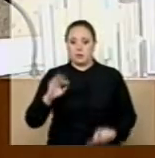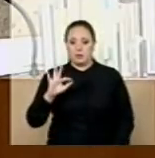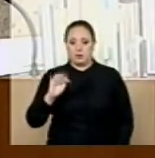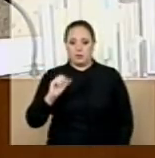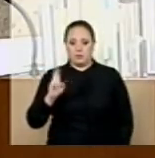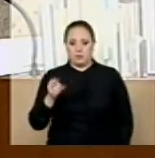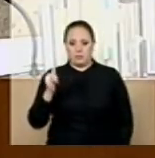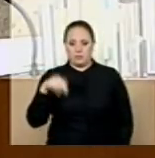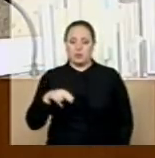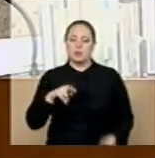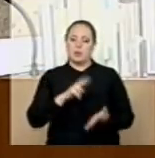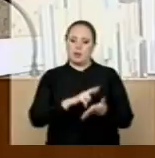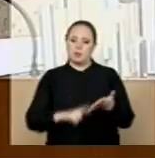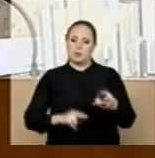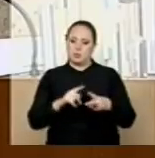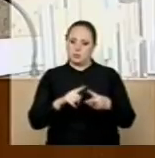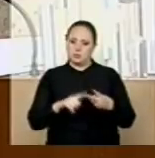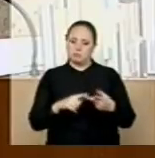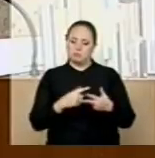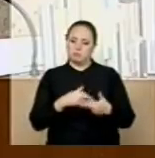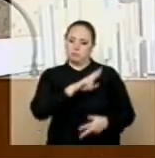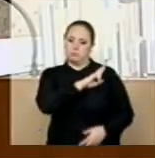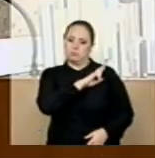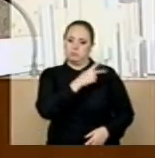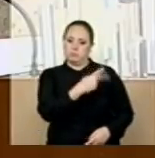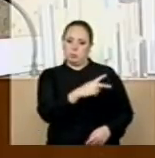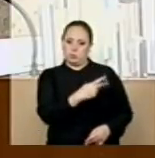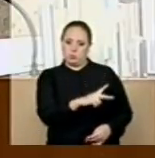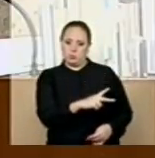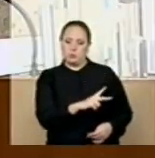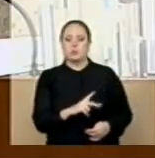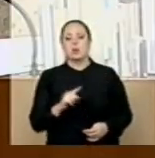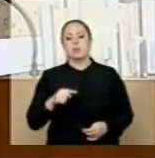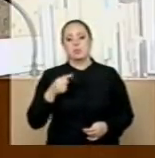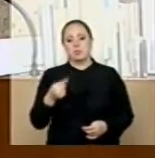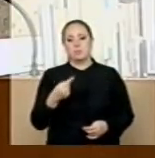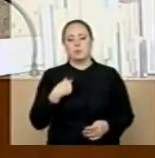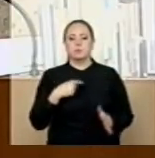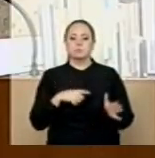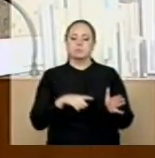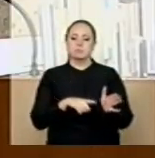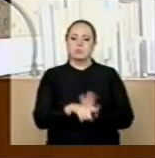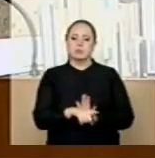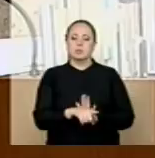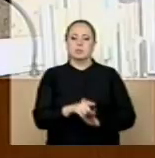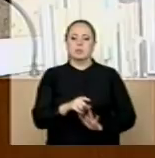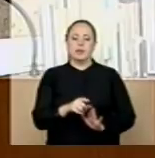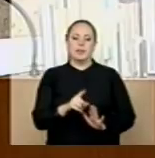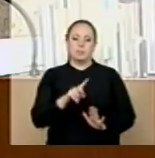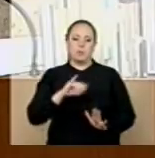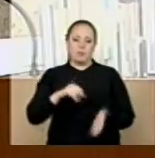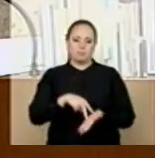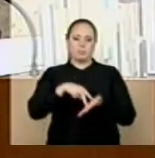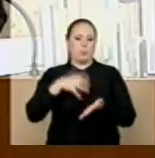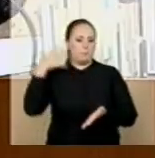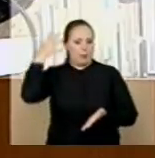para a relatoria dos dois casos sob a sua responsabilidade, na sequência ouviremos as sustentações orais e na